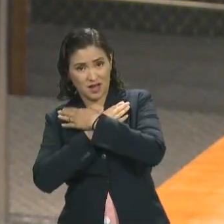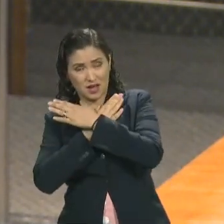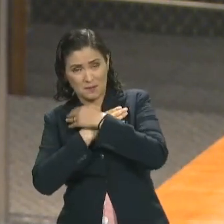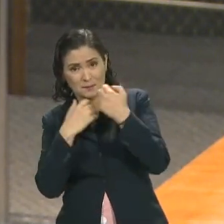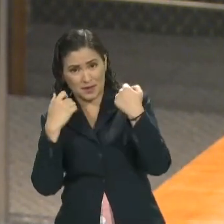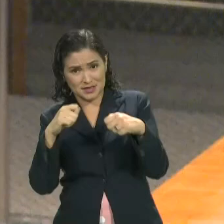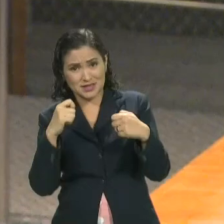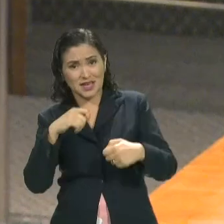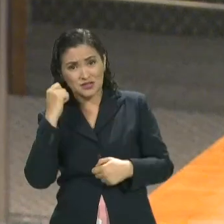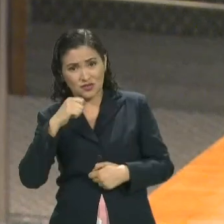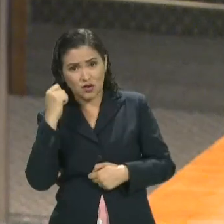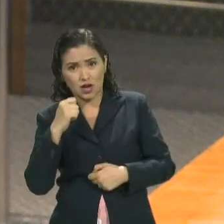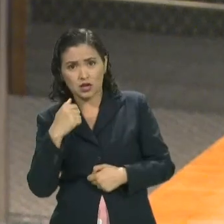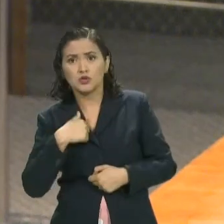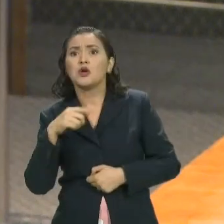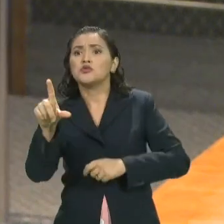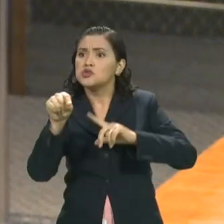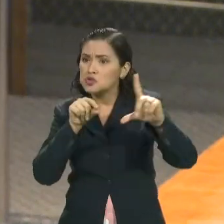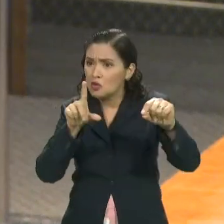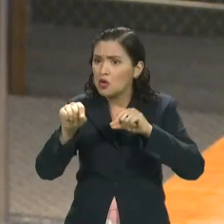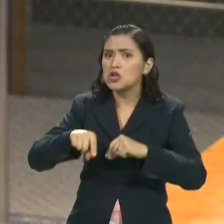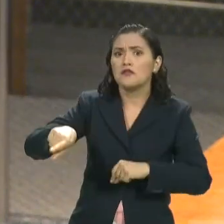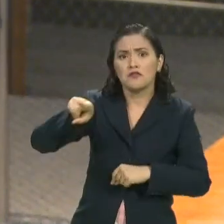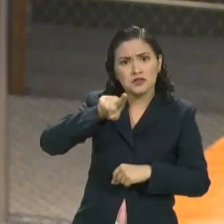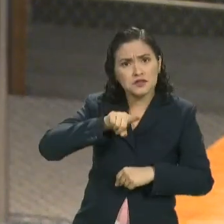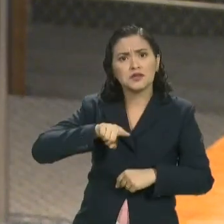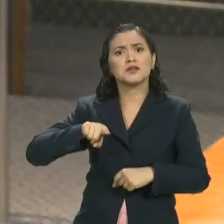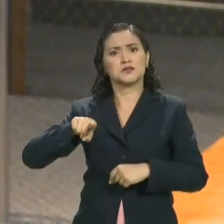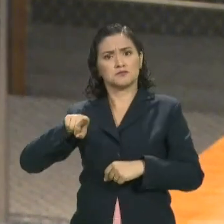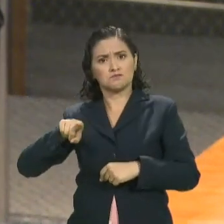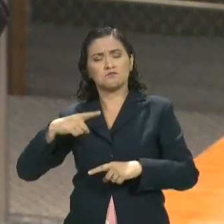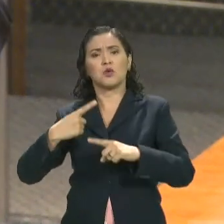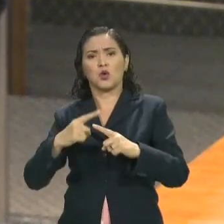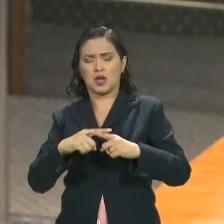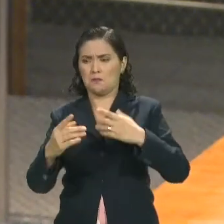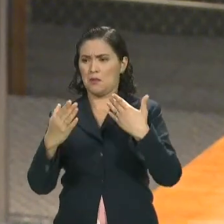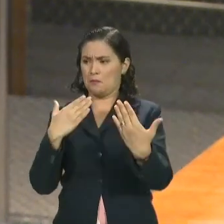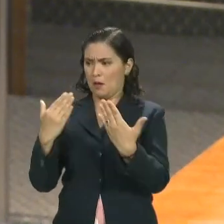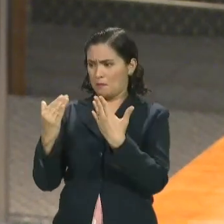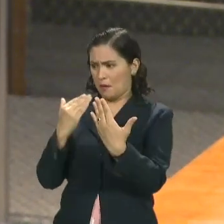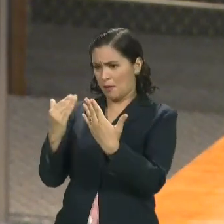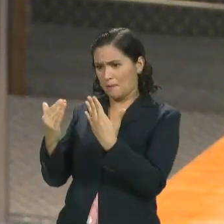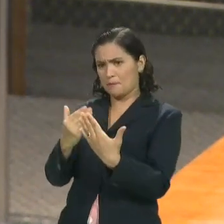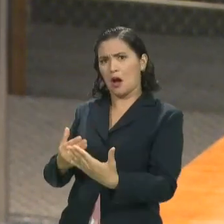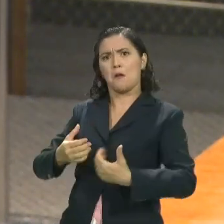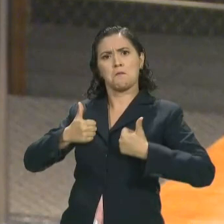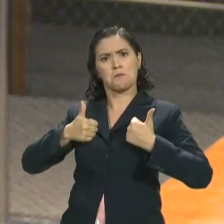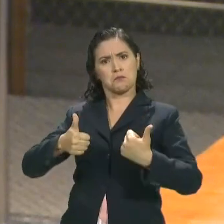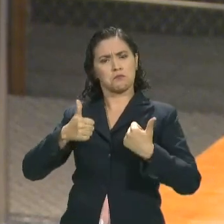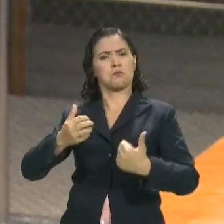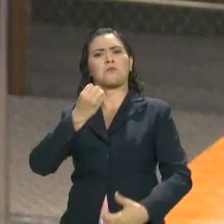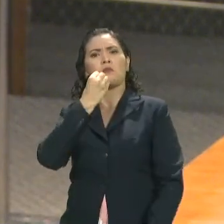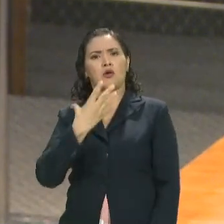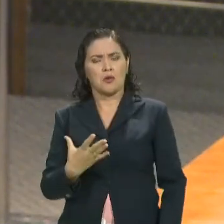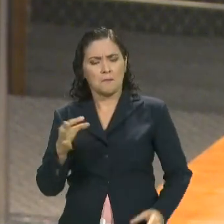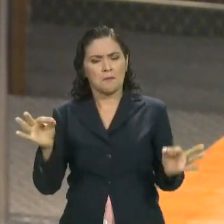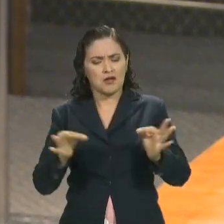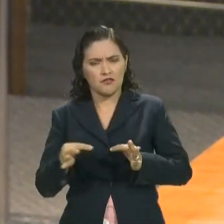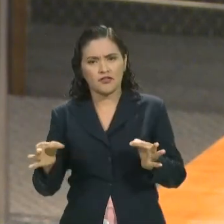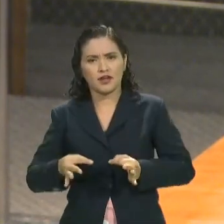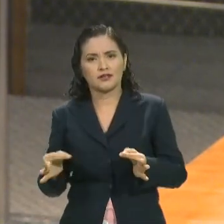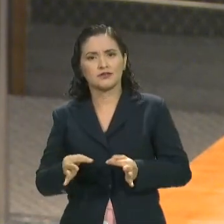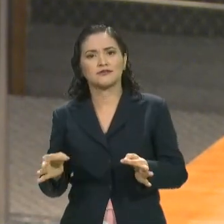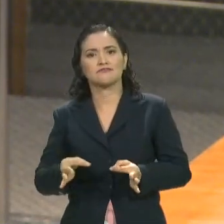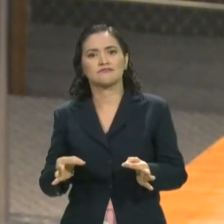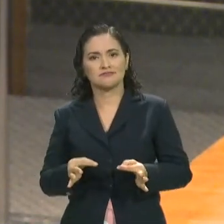foi depositado. Enquanto vocês perderam o tempo do silêncio de vocês, de não explorar esse sentimento, esse conteúdo de vocês, porque